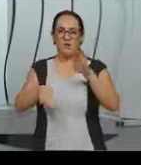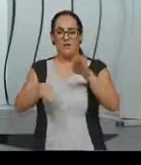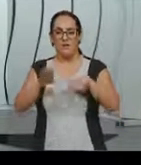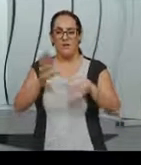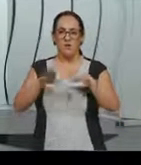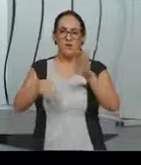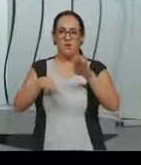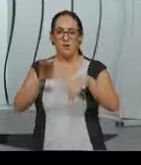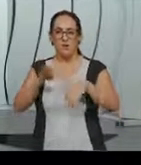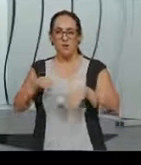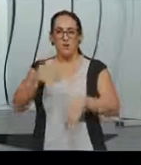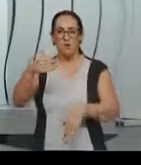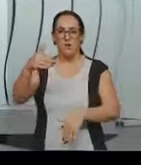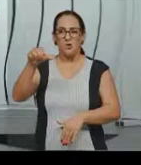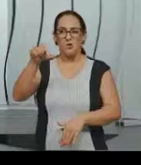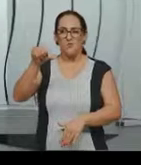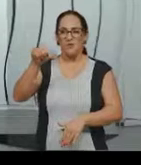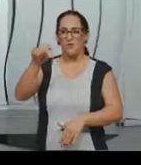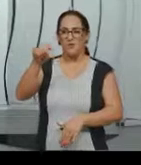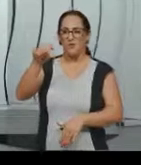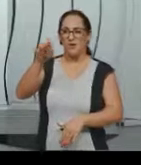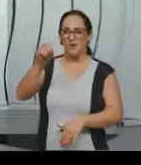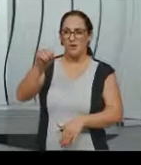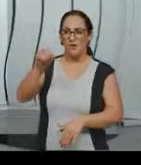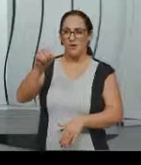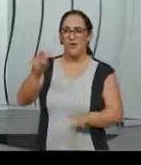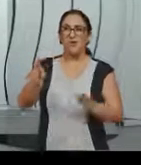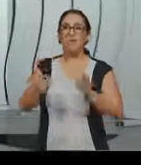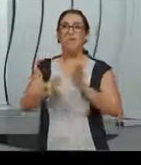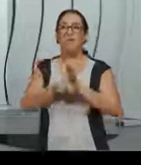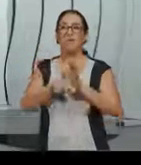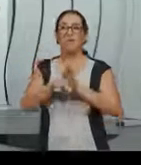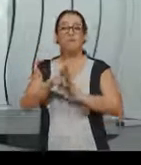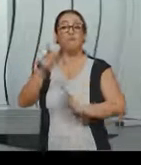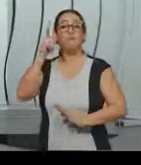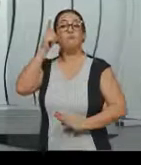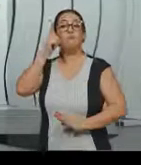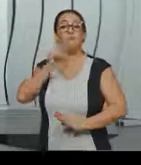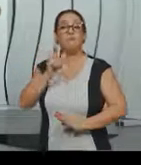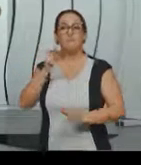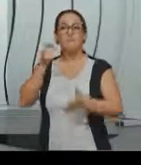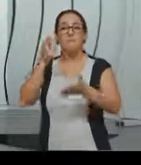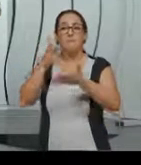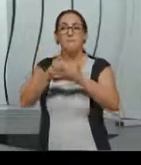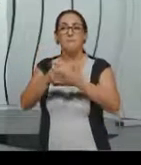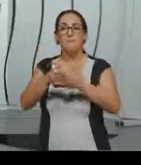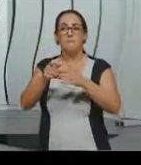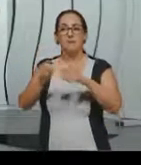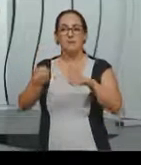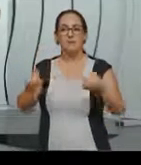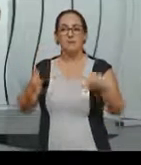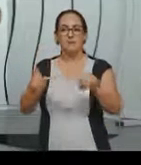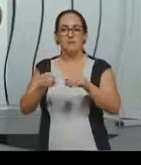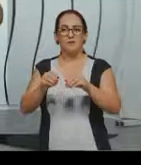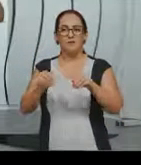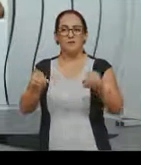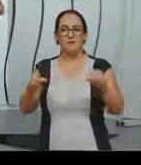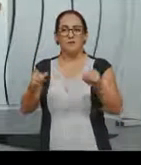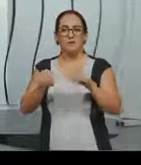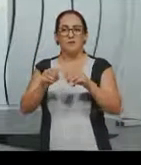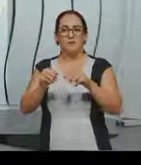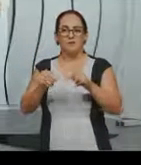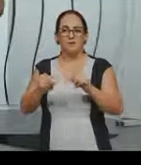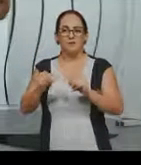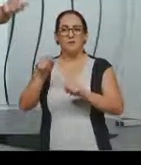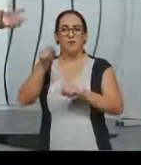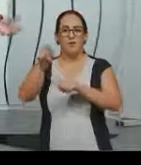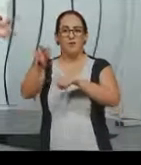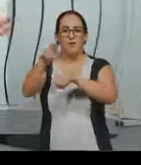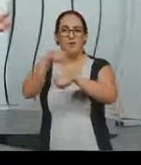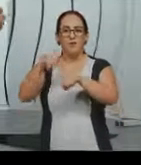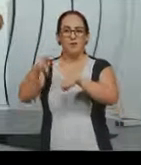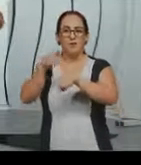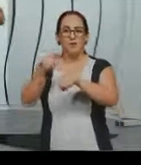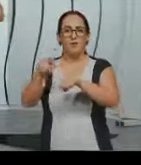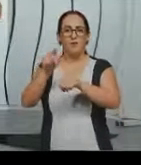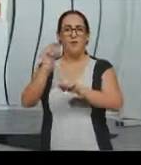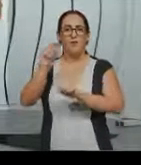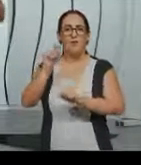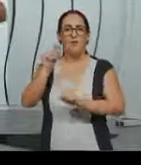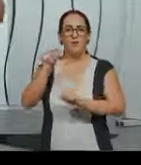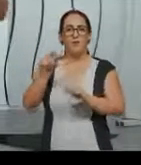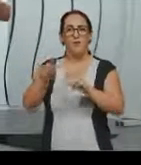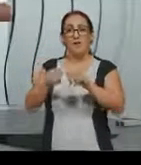80. Adquirir terras no território paraguaio, sempre em busca de um valor melhor,